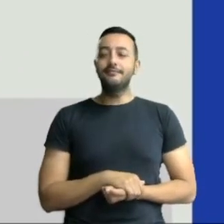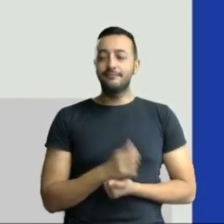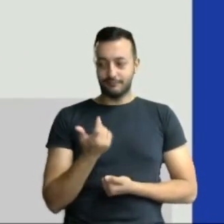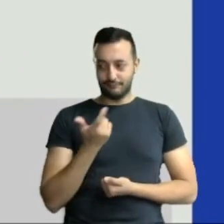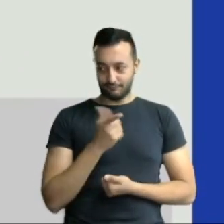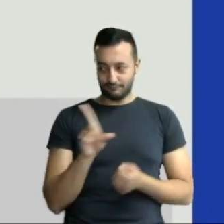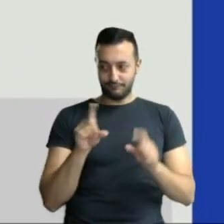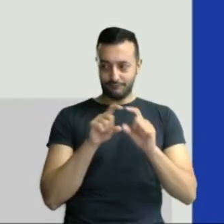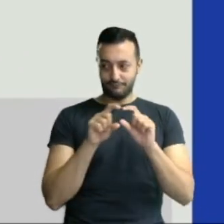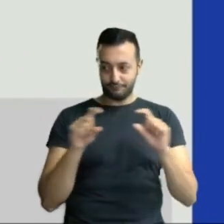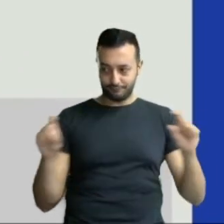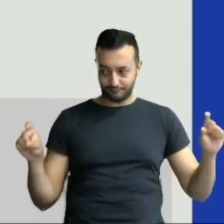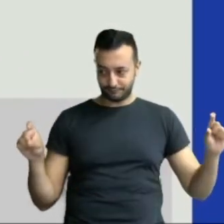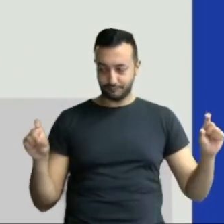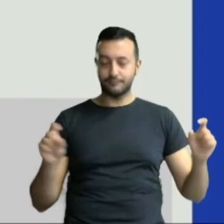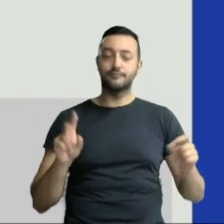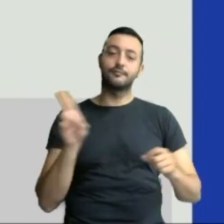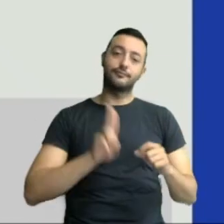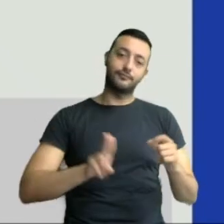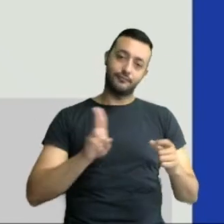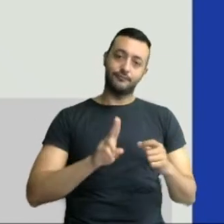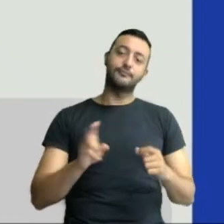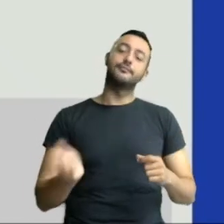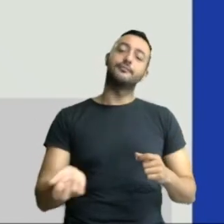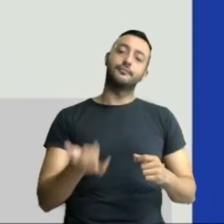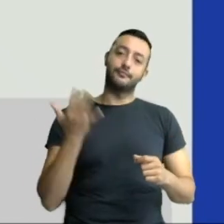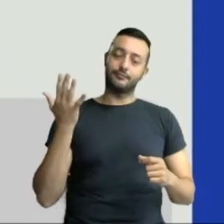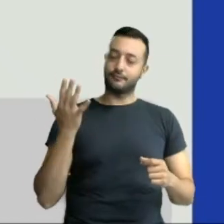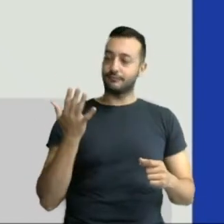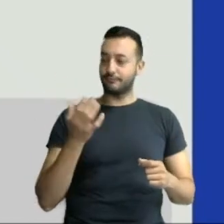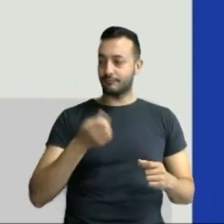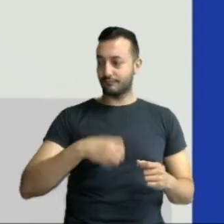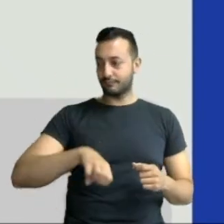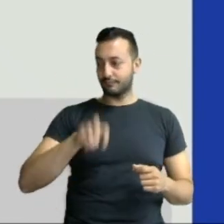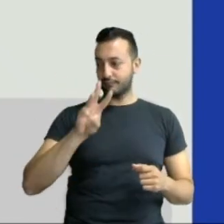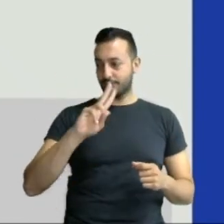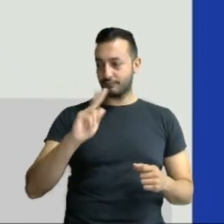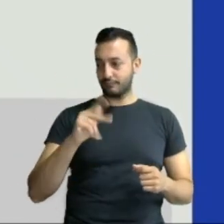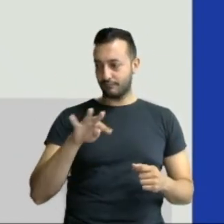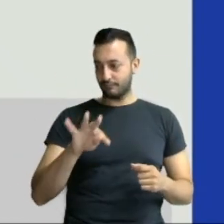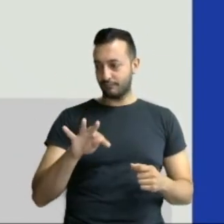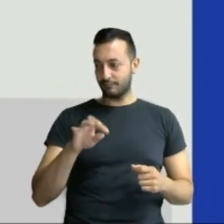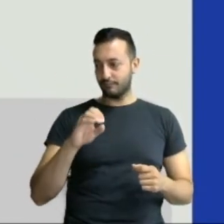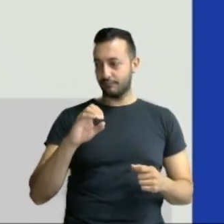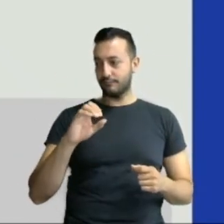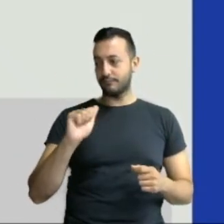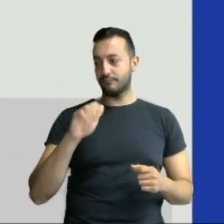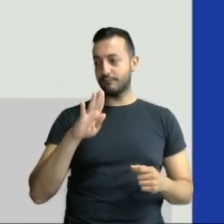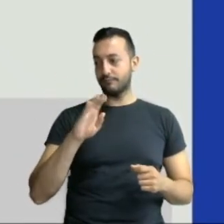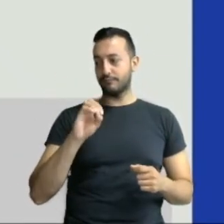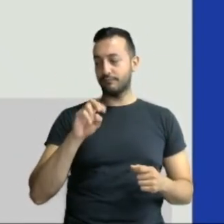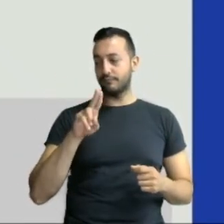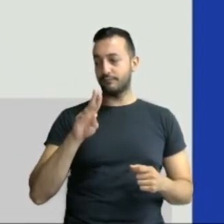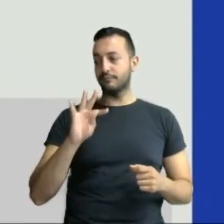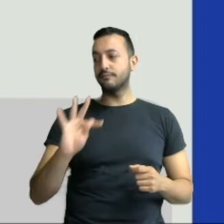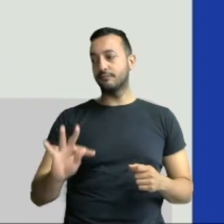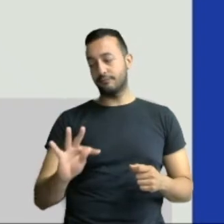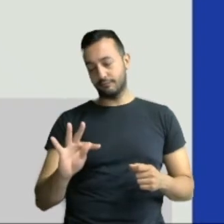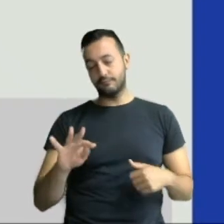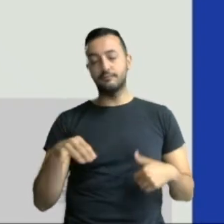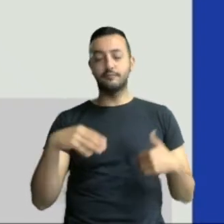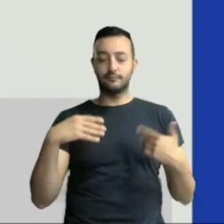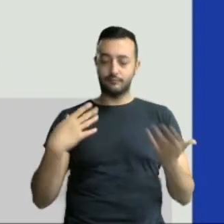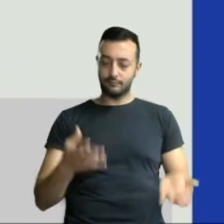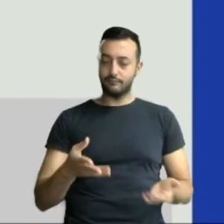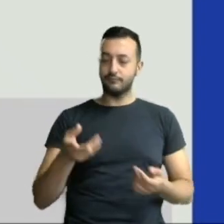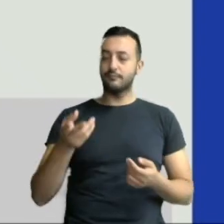Uma outra expressão que é bastante utilizada é o what about, né? Que é com o interrogativo